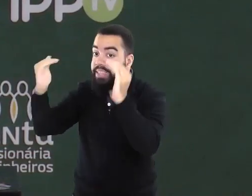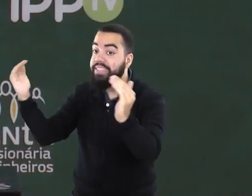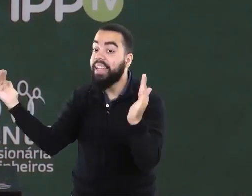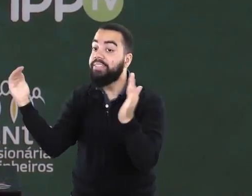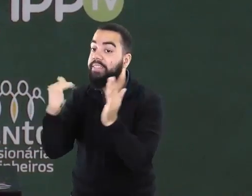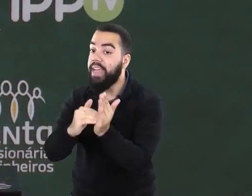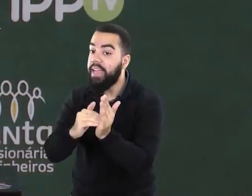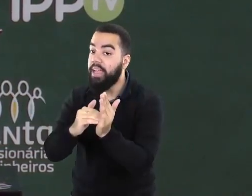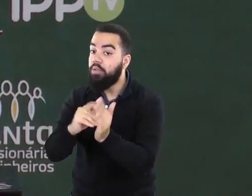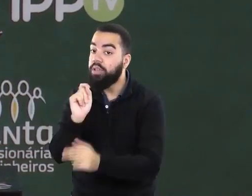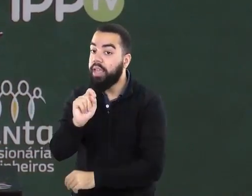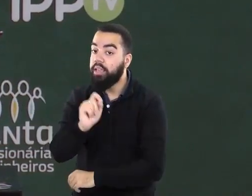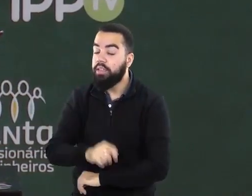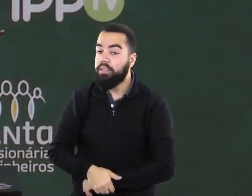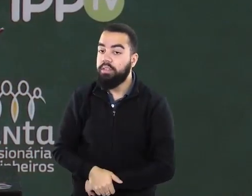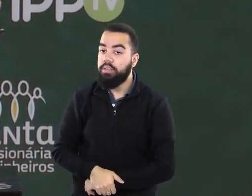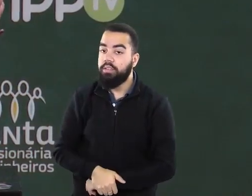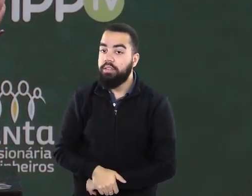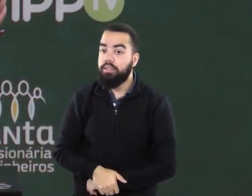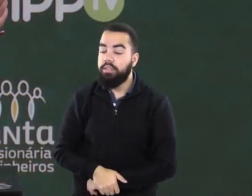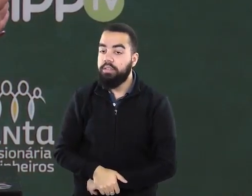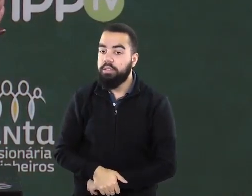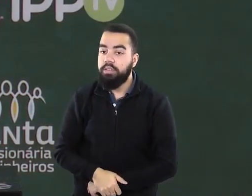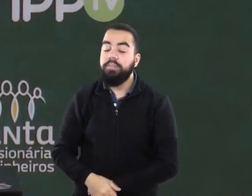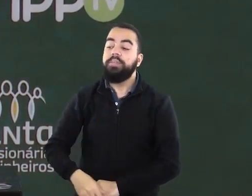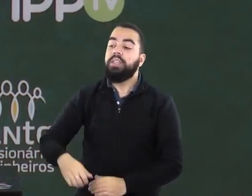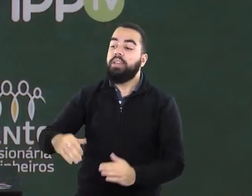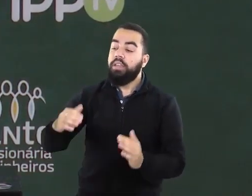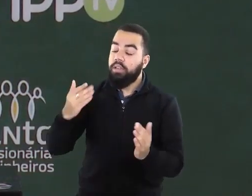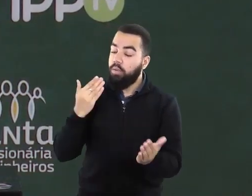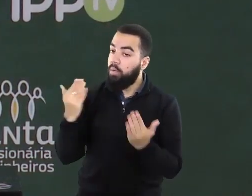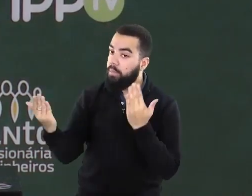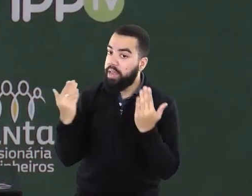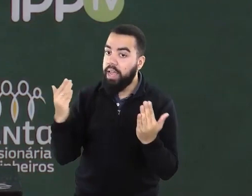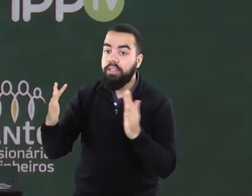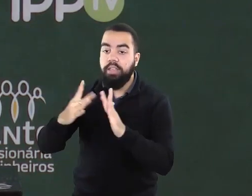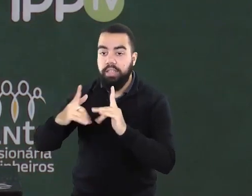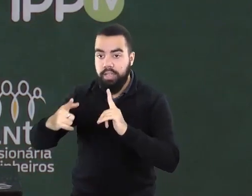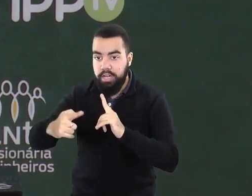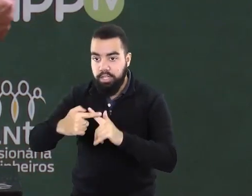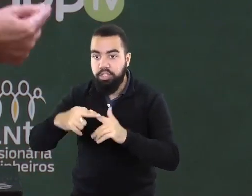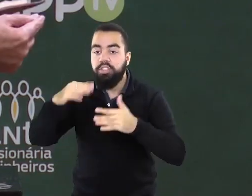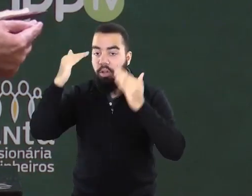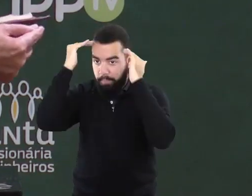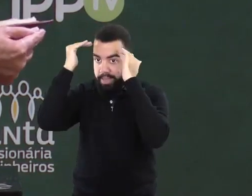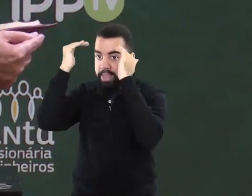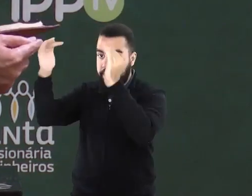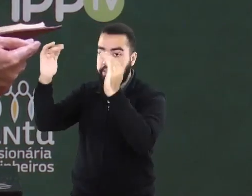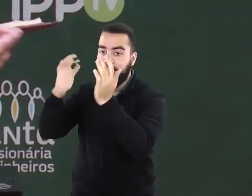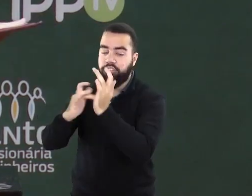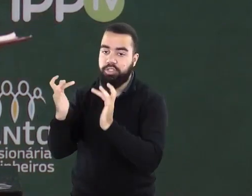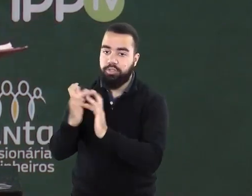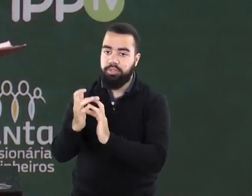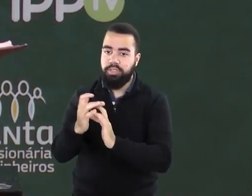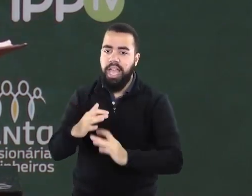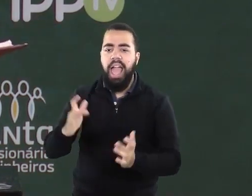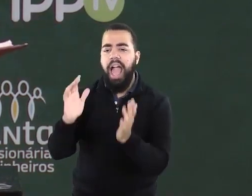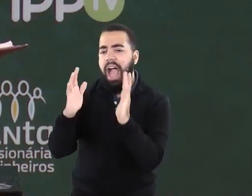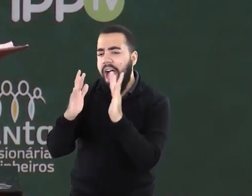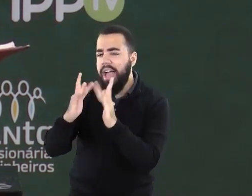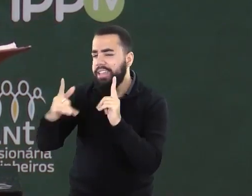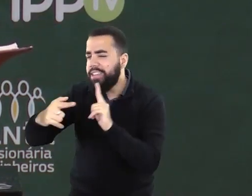Assim como a igreja é submissa a Cristo. Quando a igreja é mais feliz? É quando ela se submete a Cristo ou quando ela desobedece a